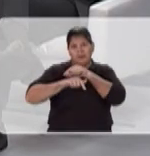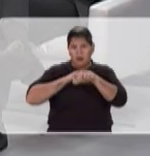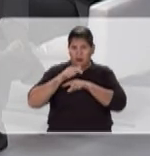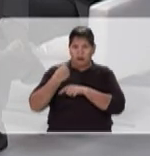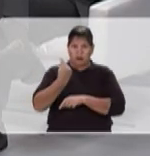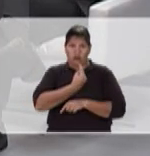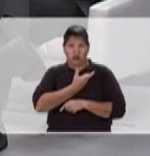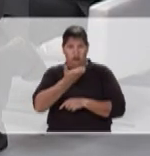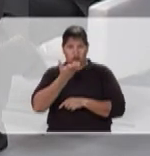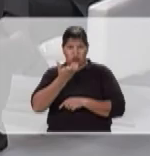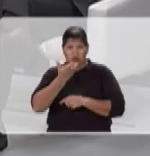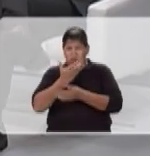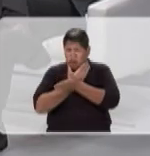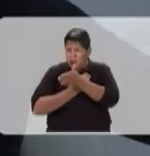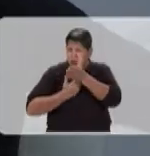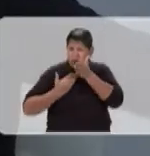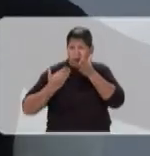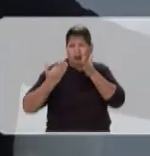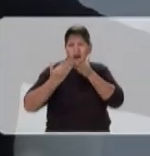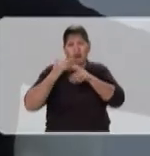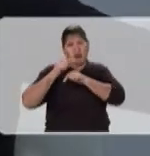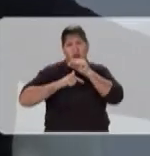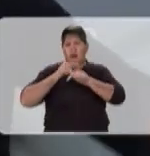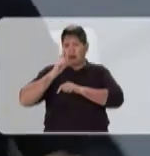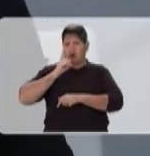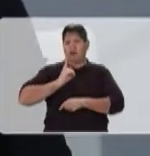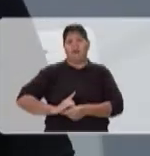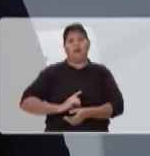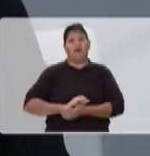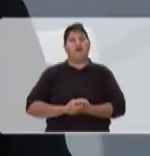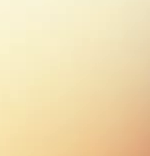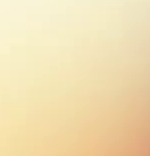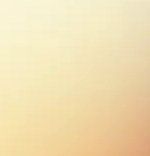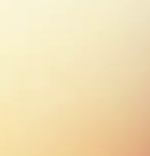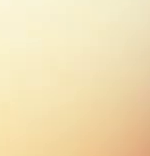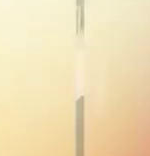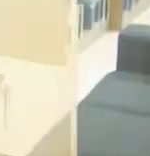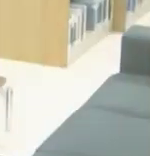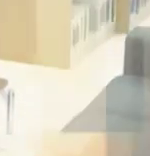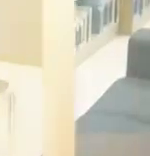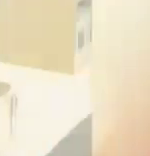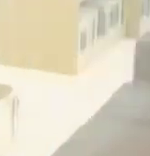Aparecida Gugel, muito obrigado pela presença. Eu é que agradeço. Obrigada, Rafael.